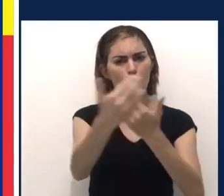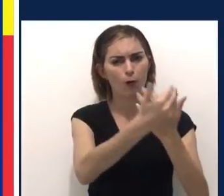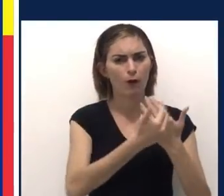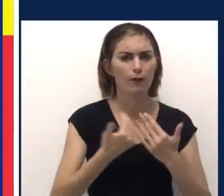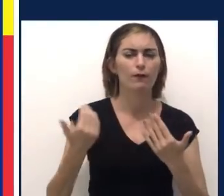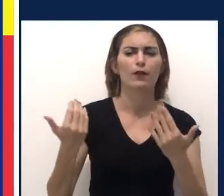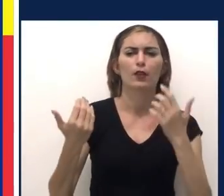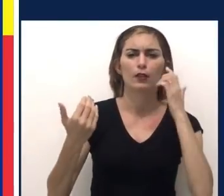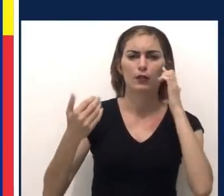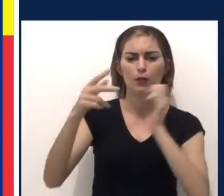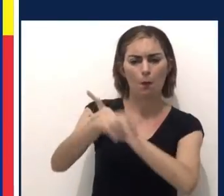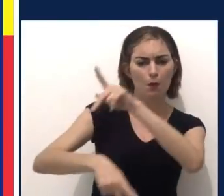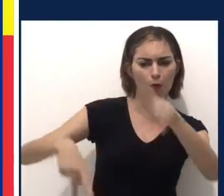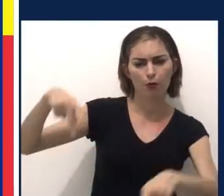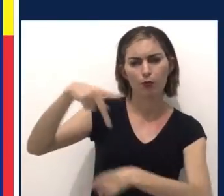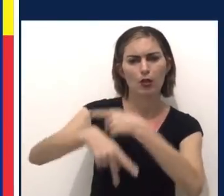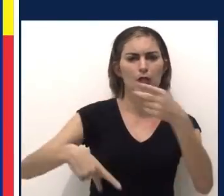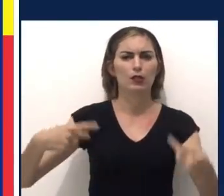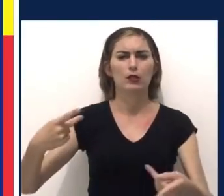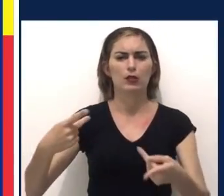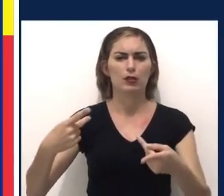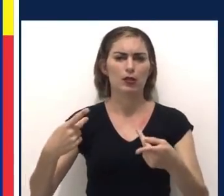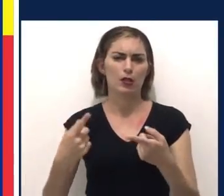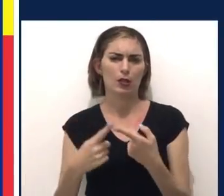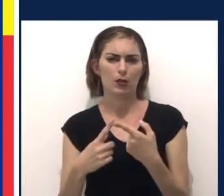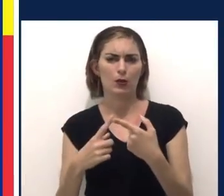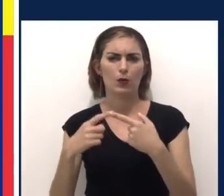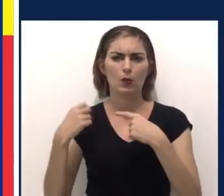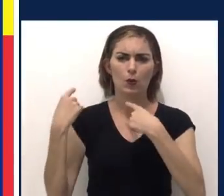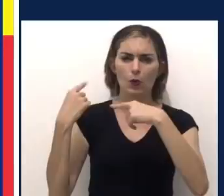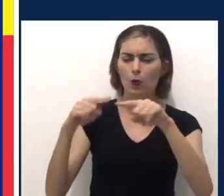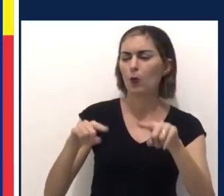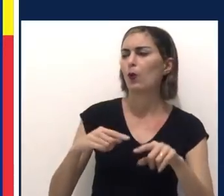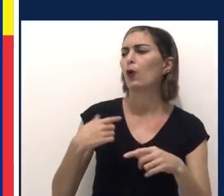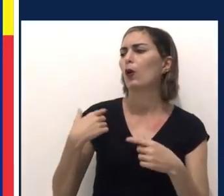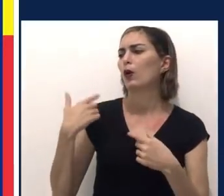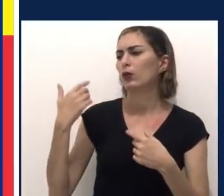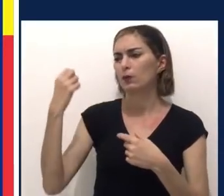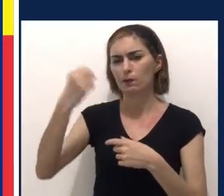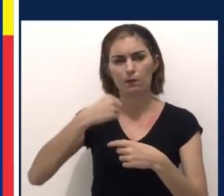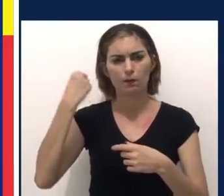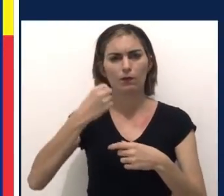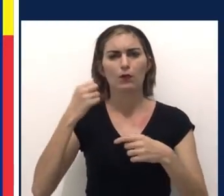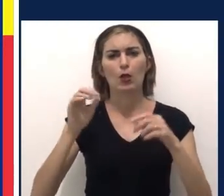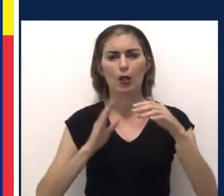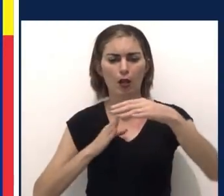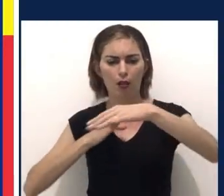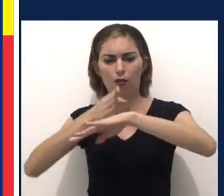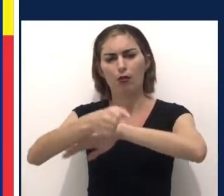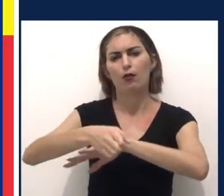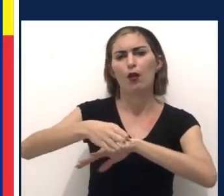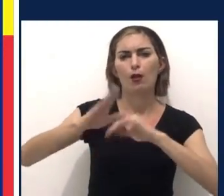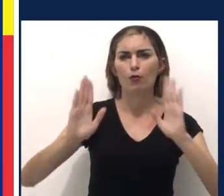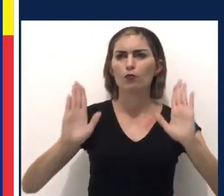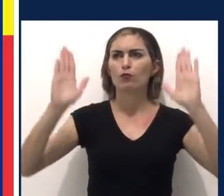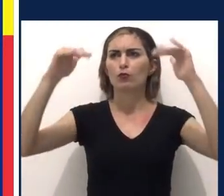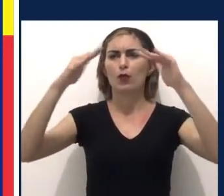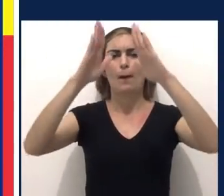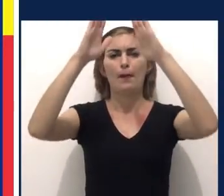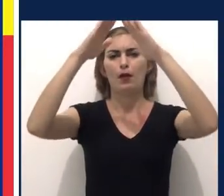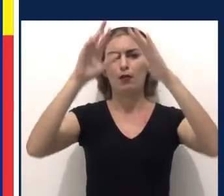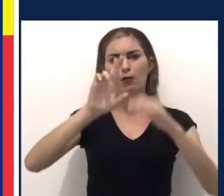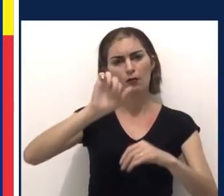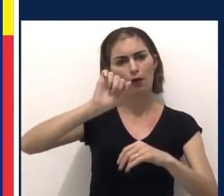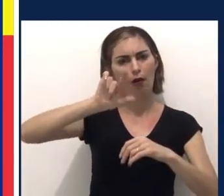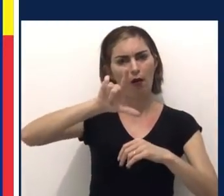levantes, meus jovens populares que acarretaram a ocupação do Palácio